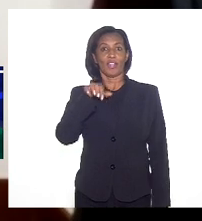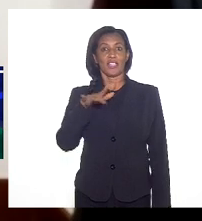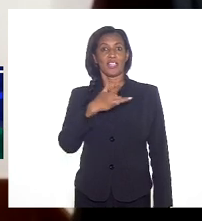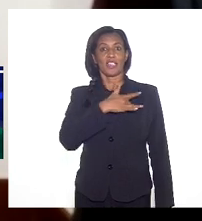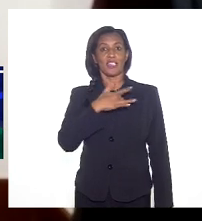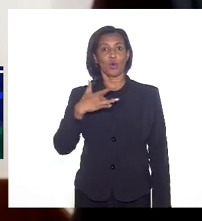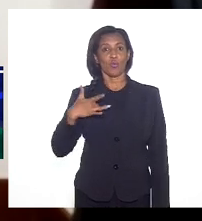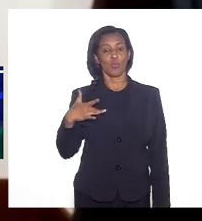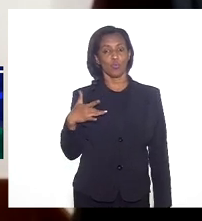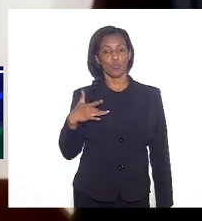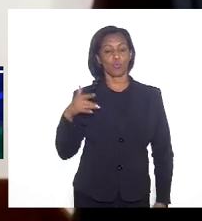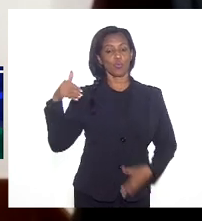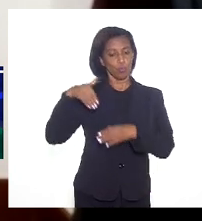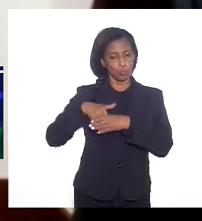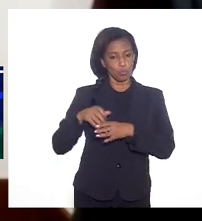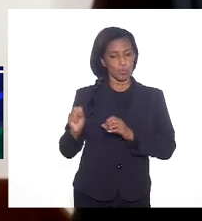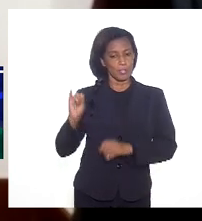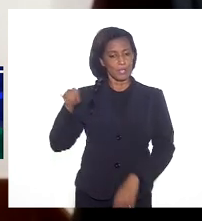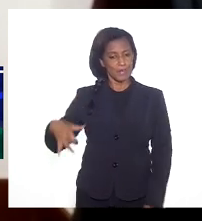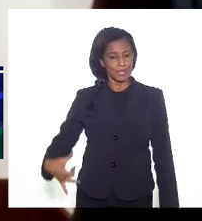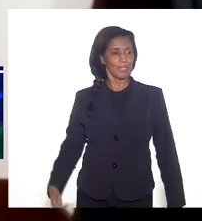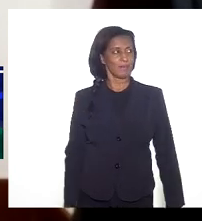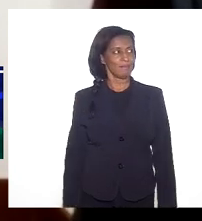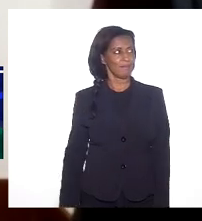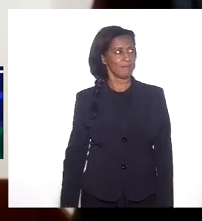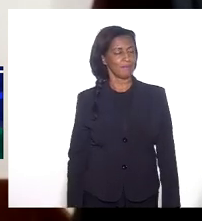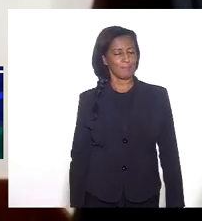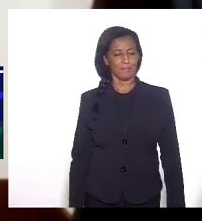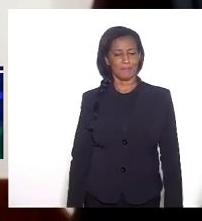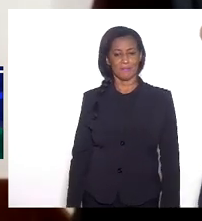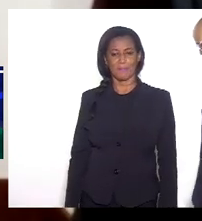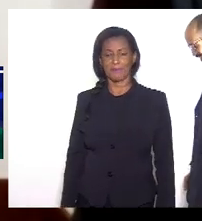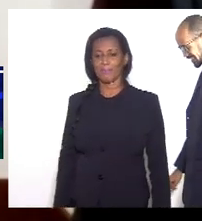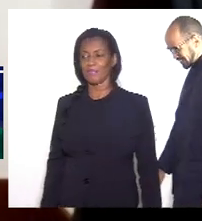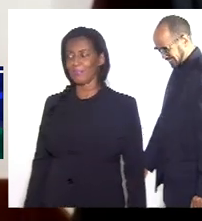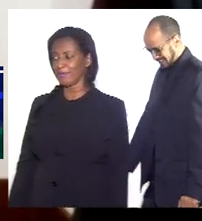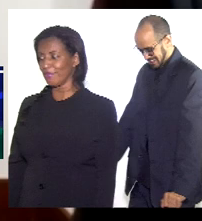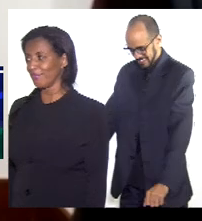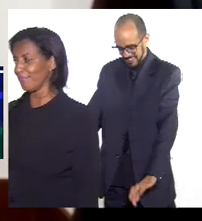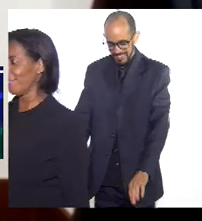votou sim no grupo deputado Vandro Família